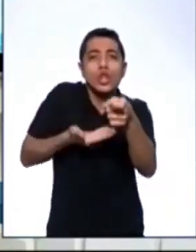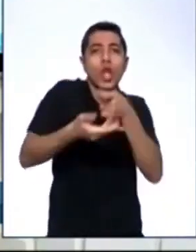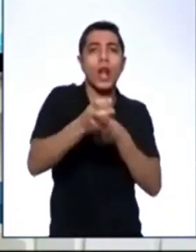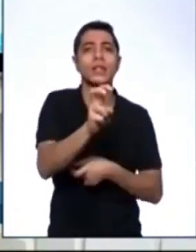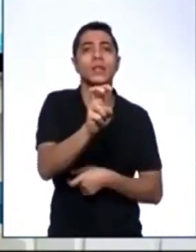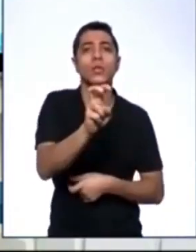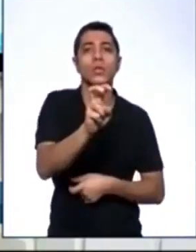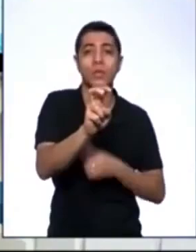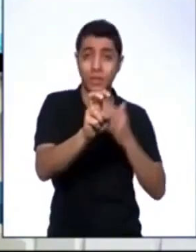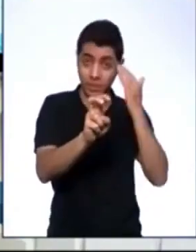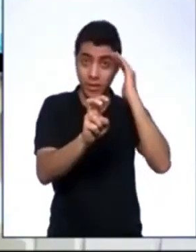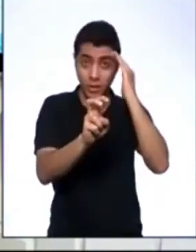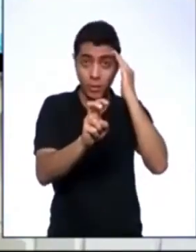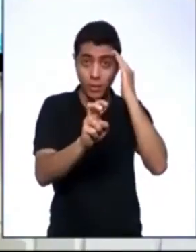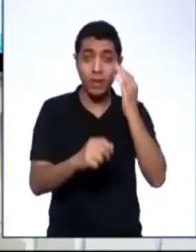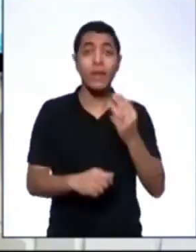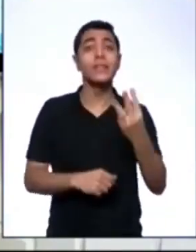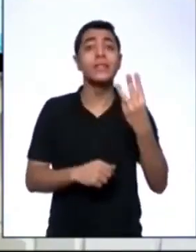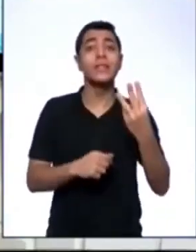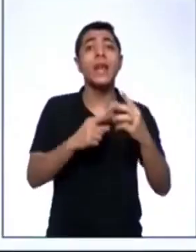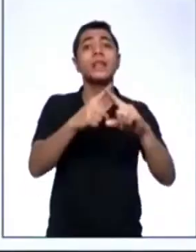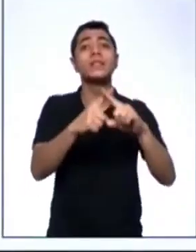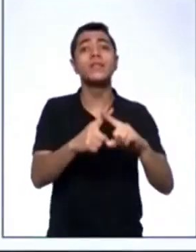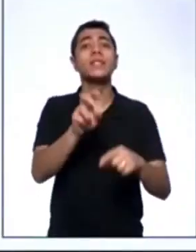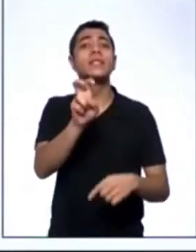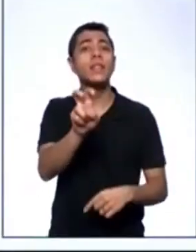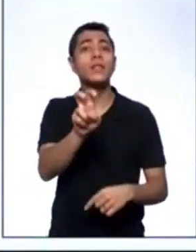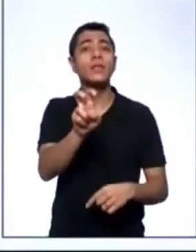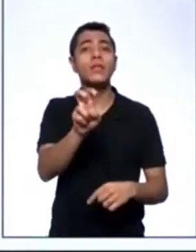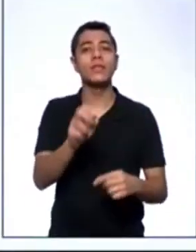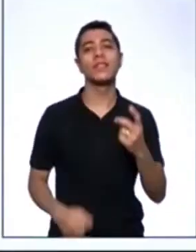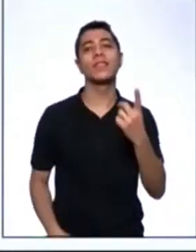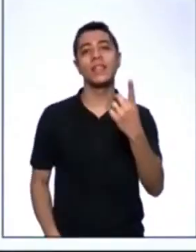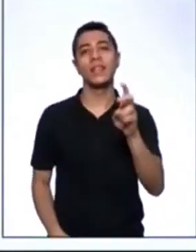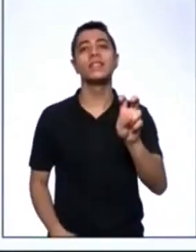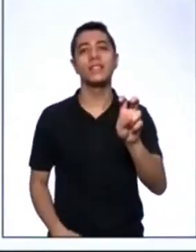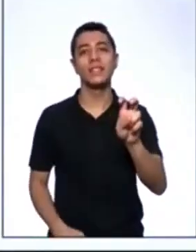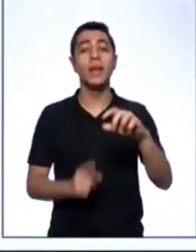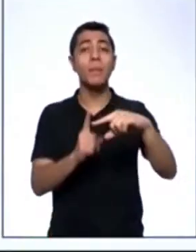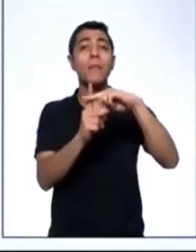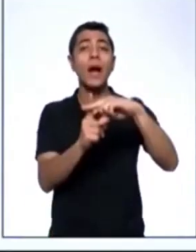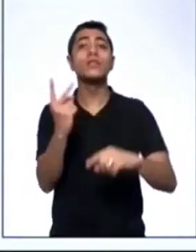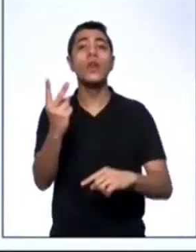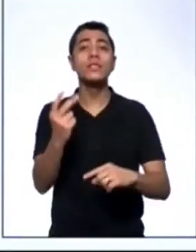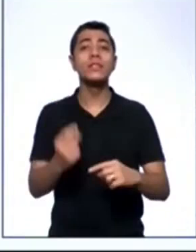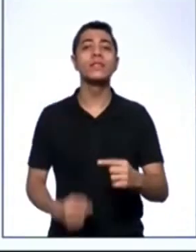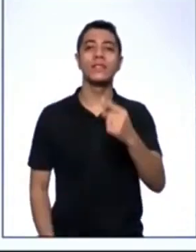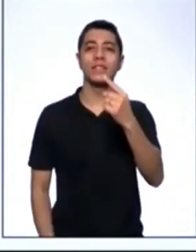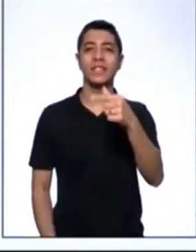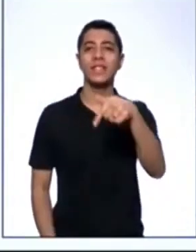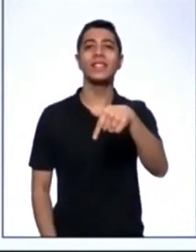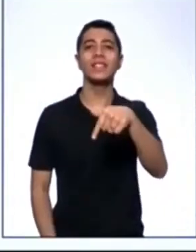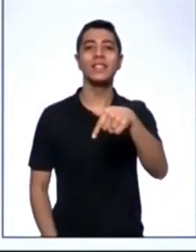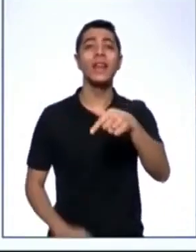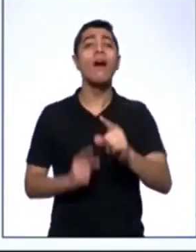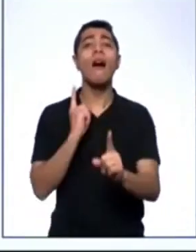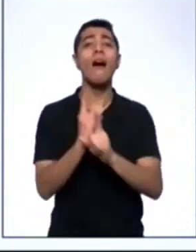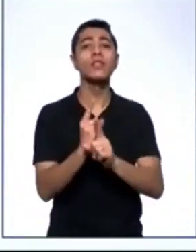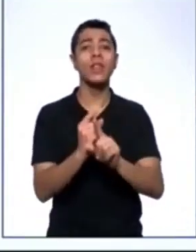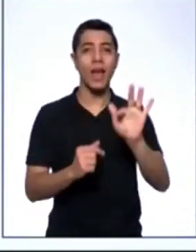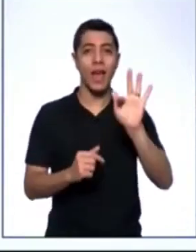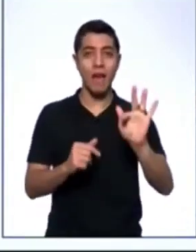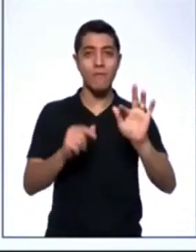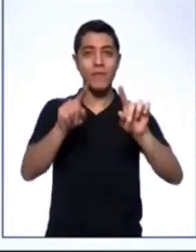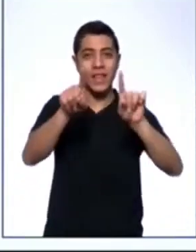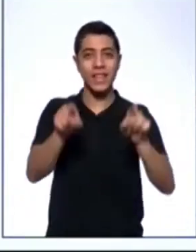5 15 mais dois então fg-5 da 17 rapaz que coisa da hora